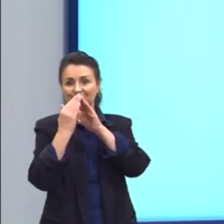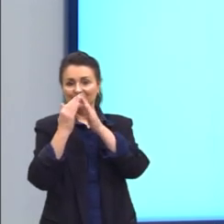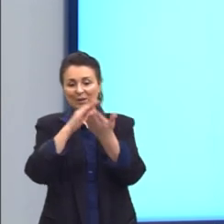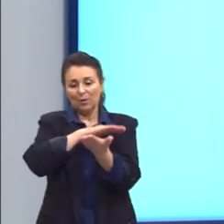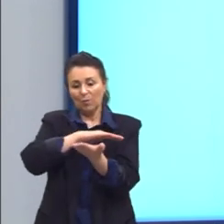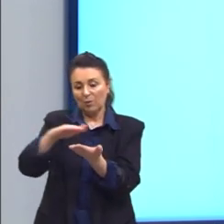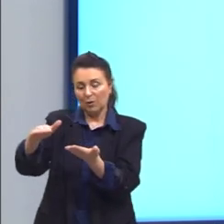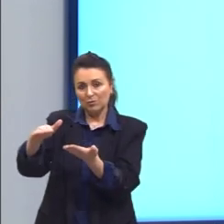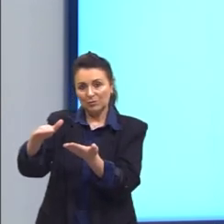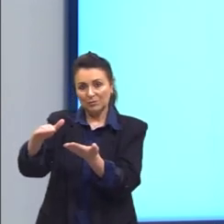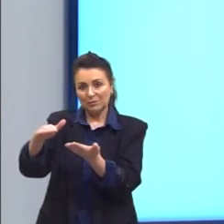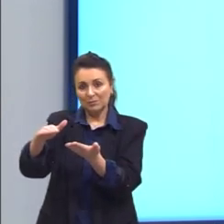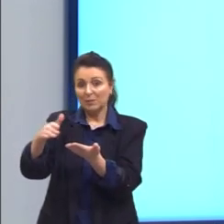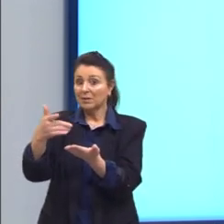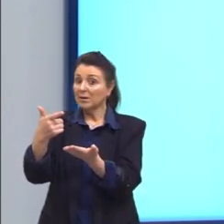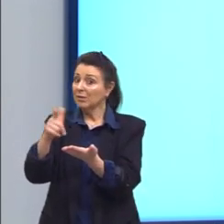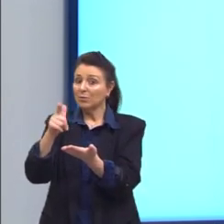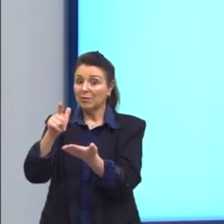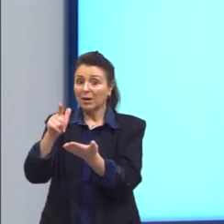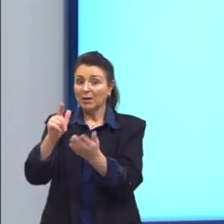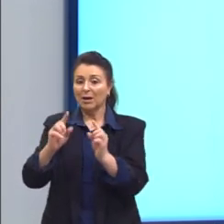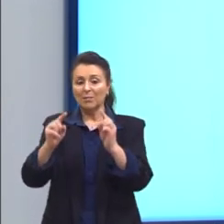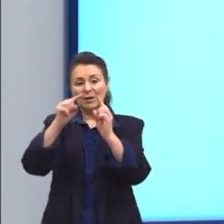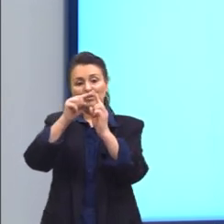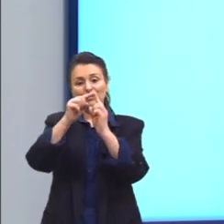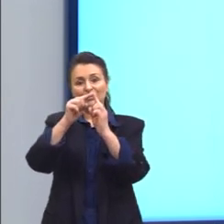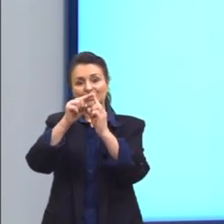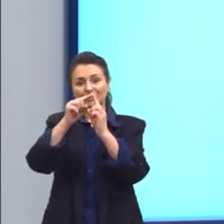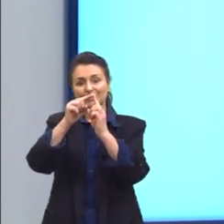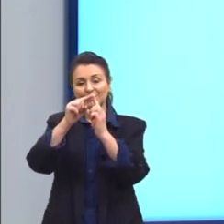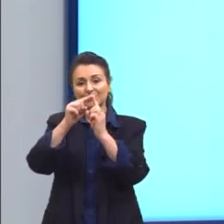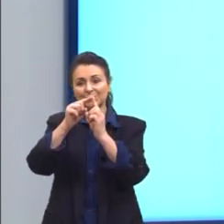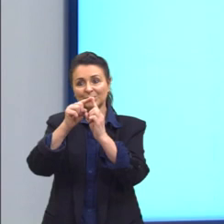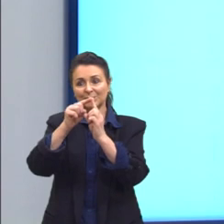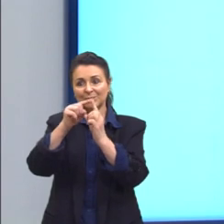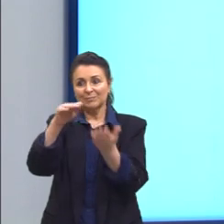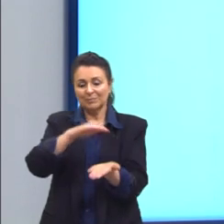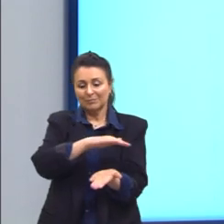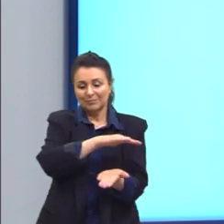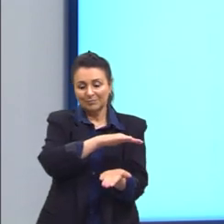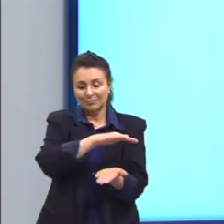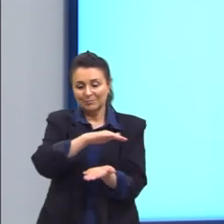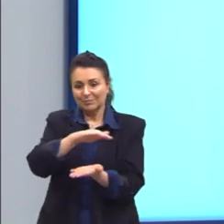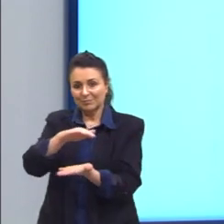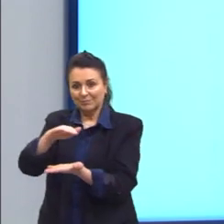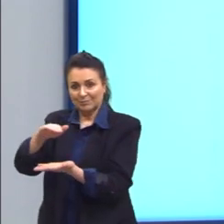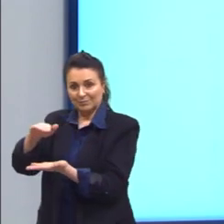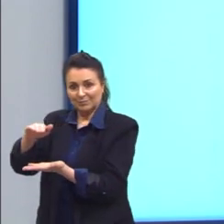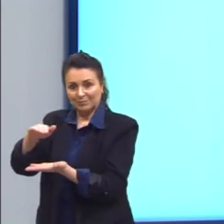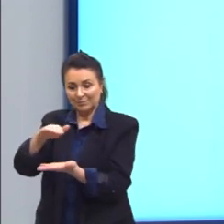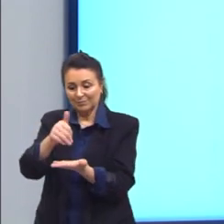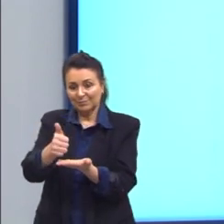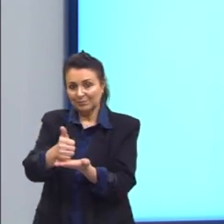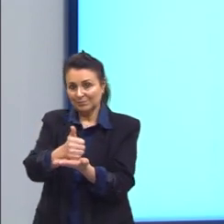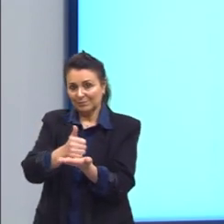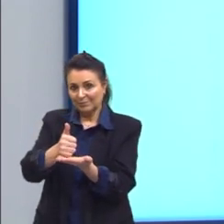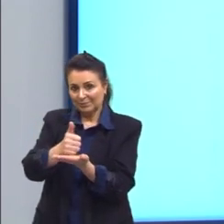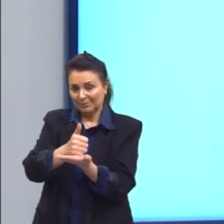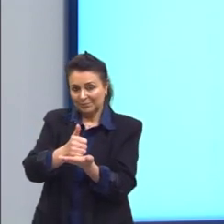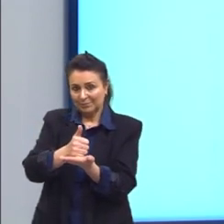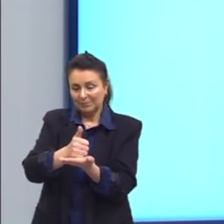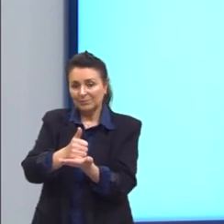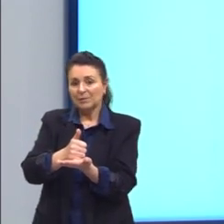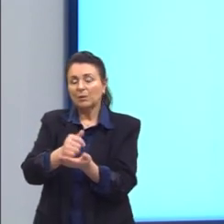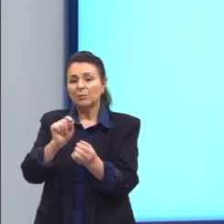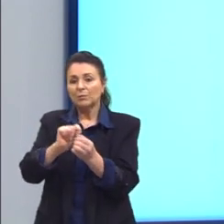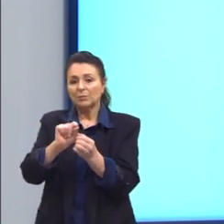parte do Topo então a secção transversal é o corte feito por um plano paralelo a base e